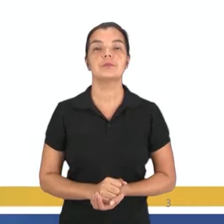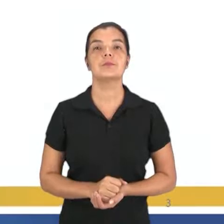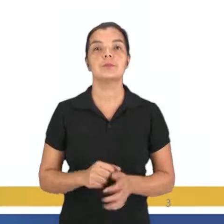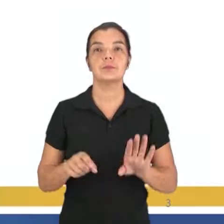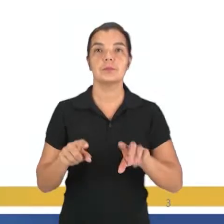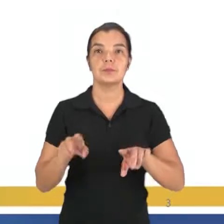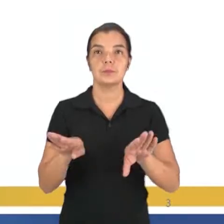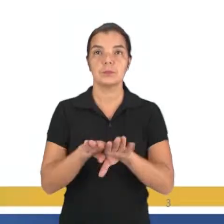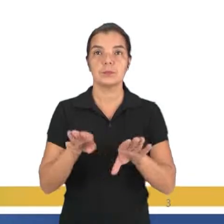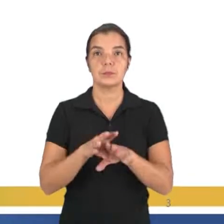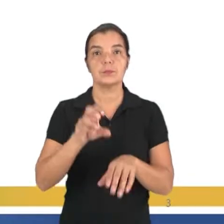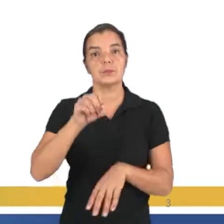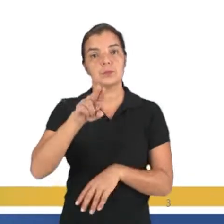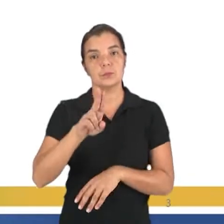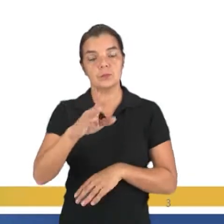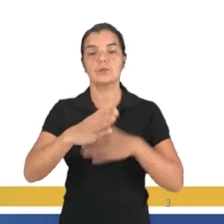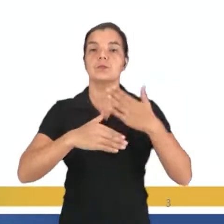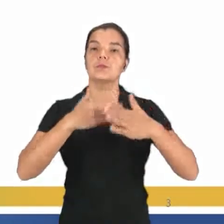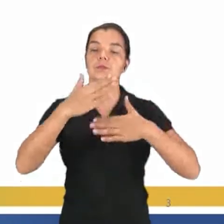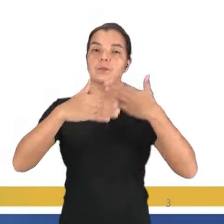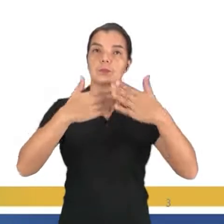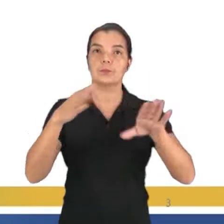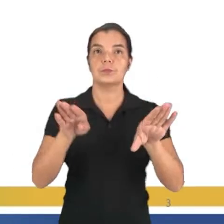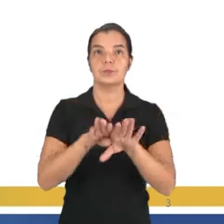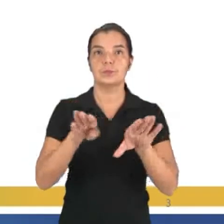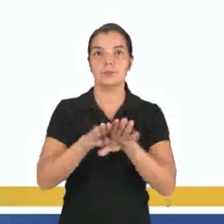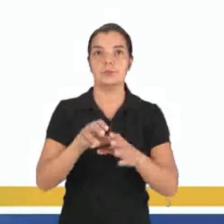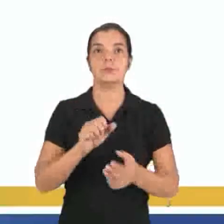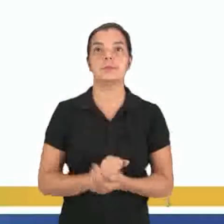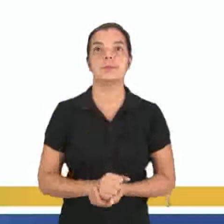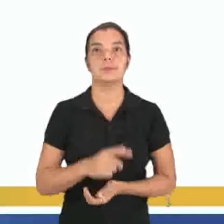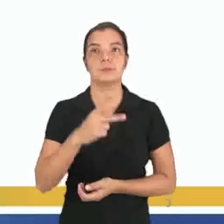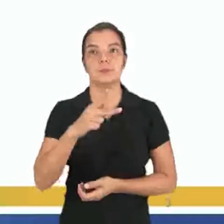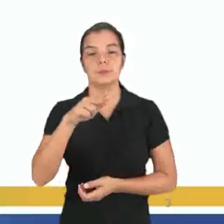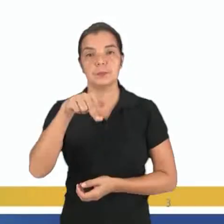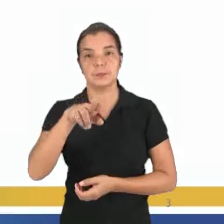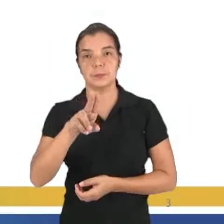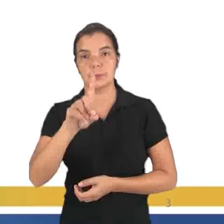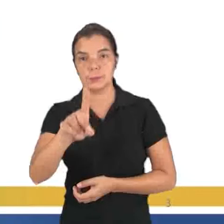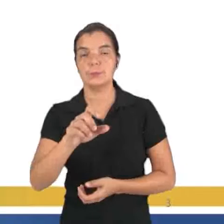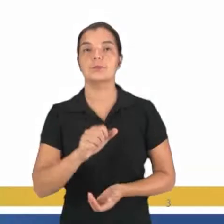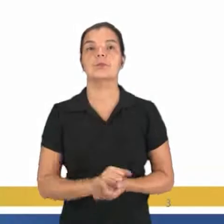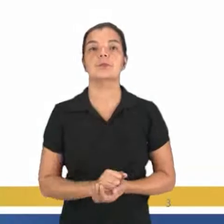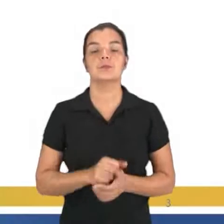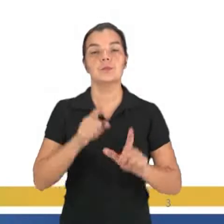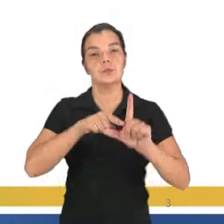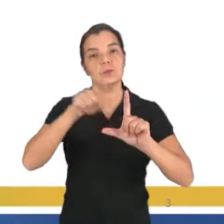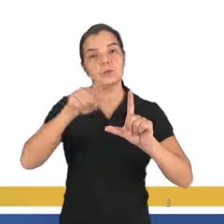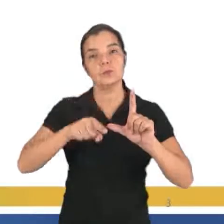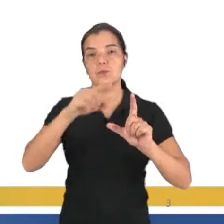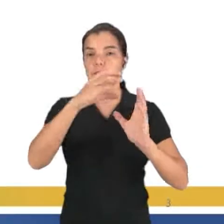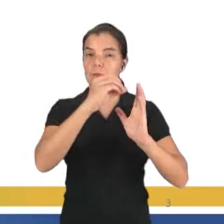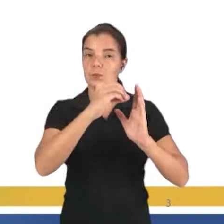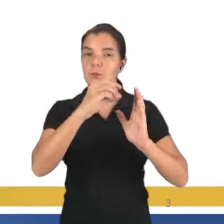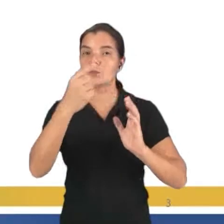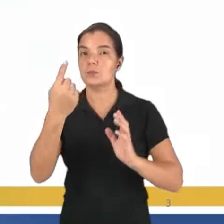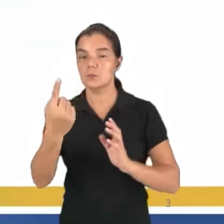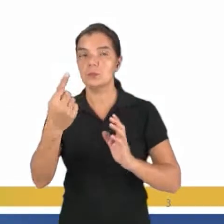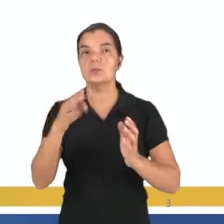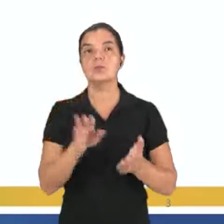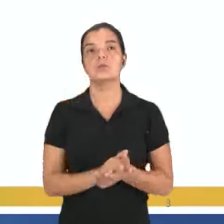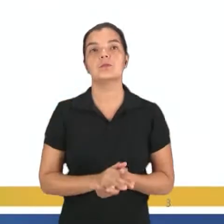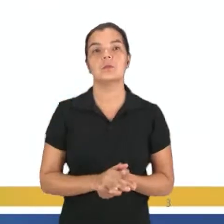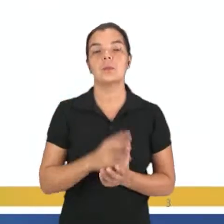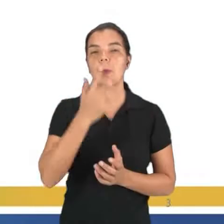Programa das Nações Unidas para o Desenvolvimento Humano, o PNUD. Esse índice, que varia de 0 a 1, é uma espécie